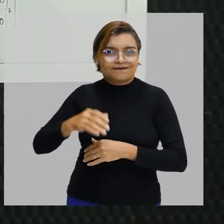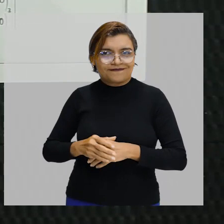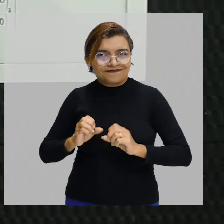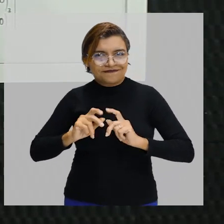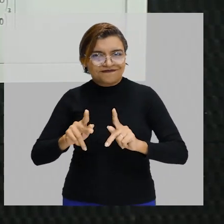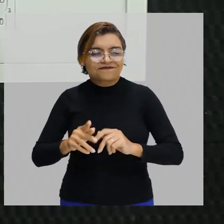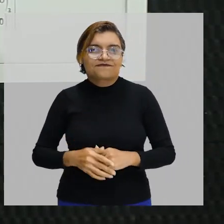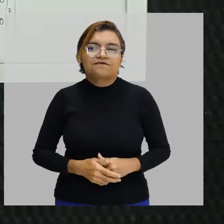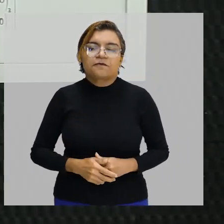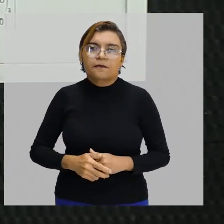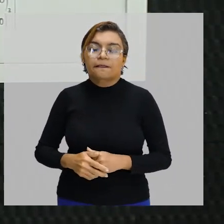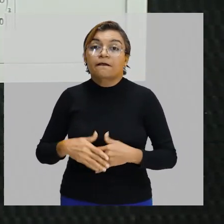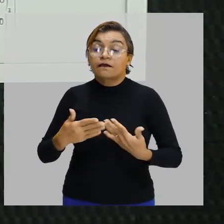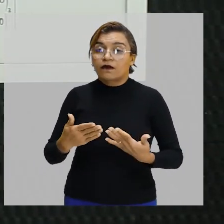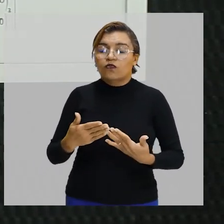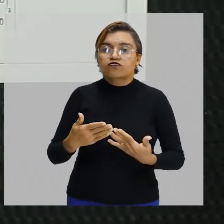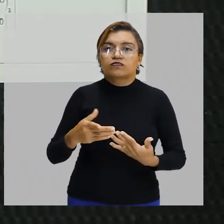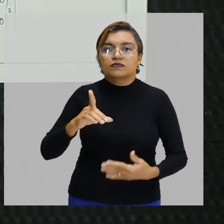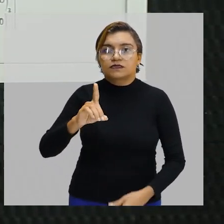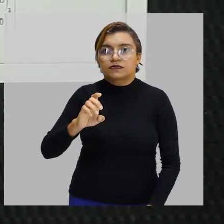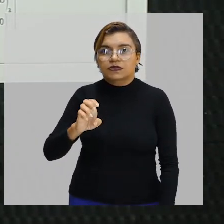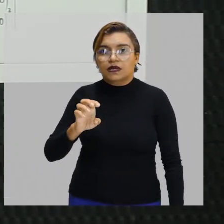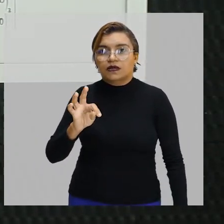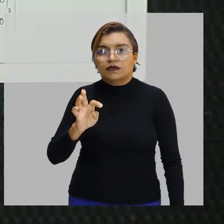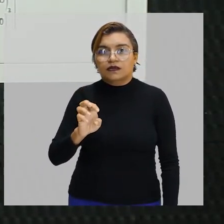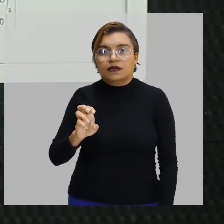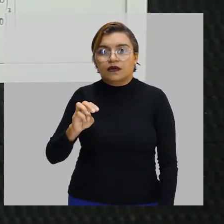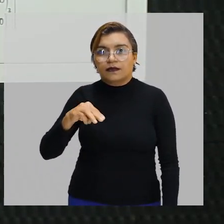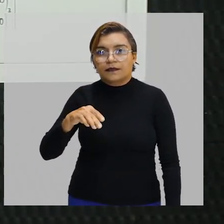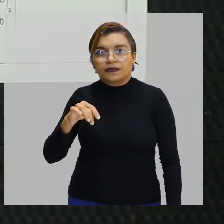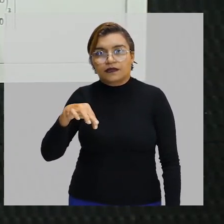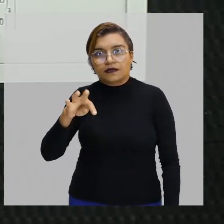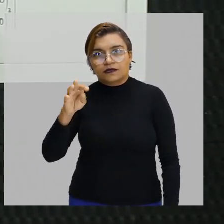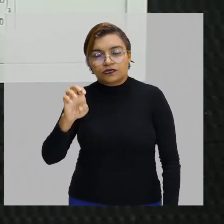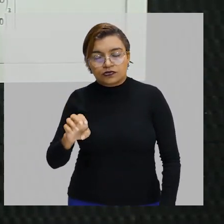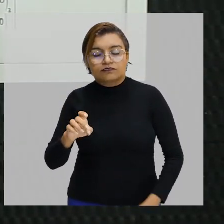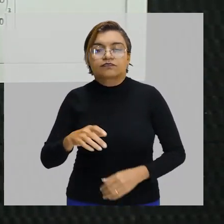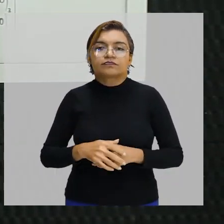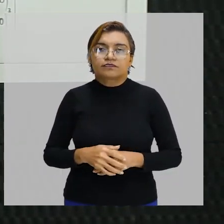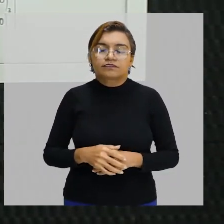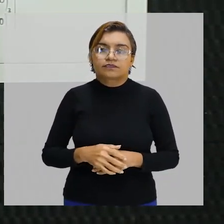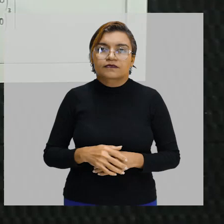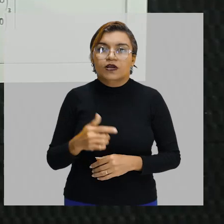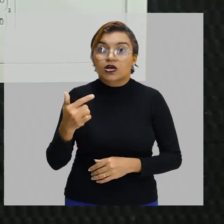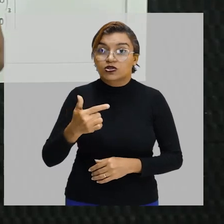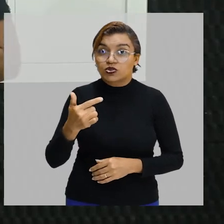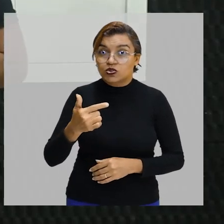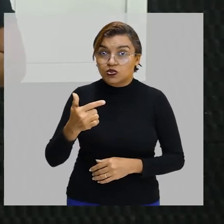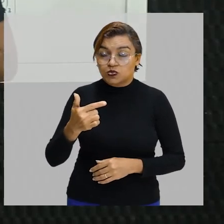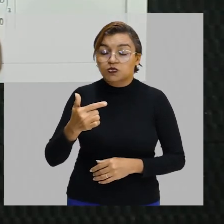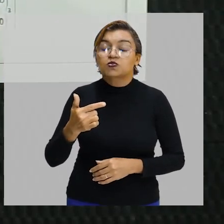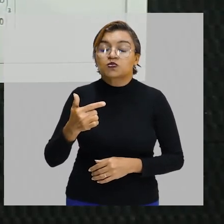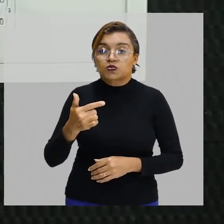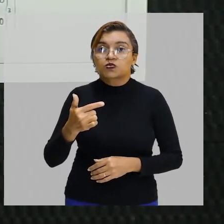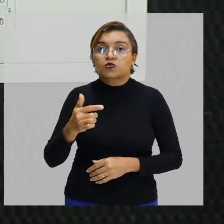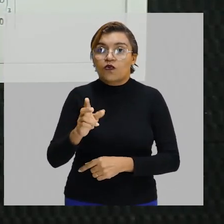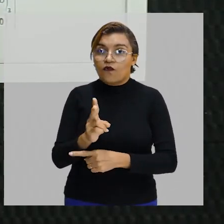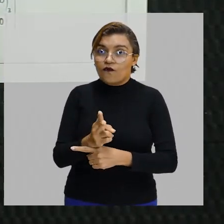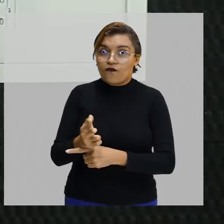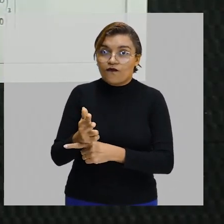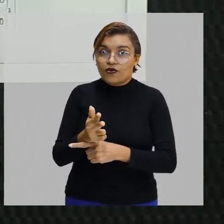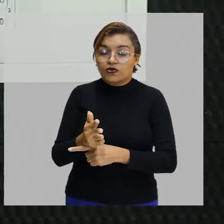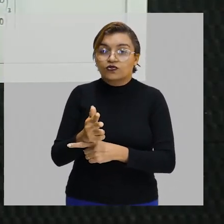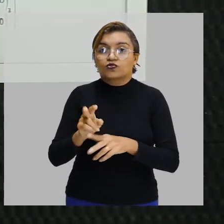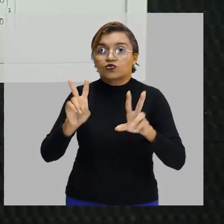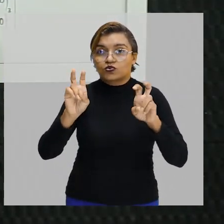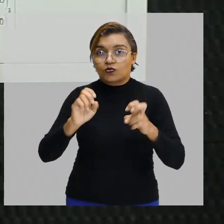só, determinante, exercícios comentados, parte 2, tá? Segundo vídeo sobre exercícios de determinante,